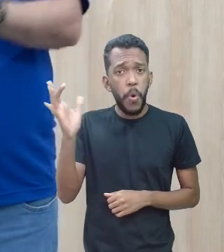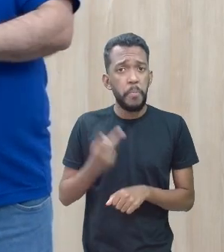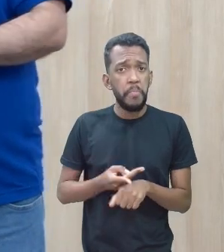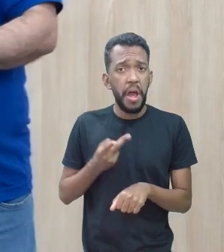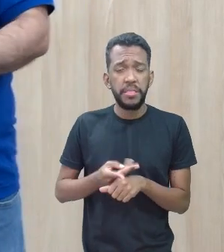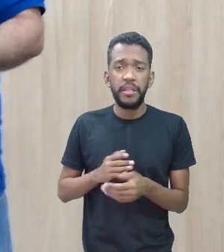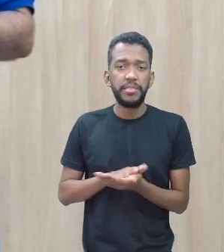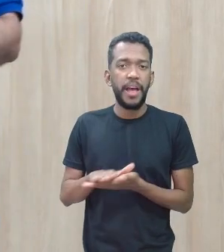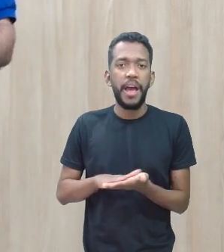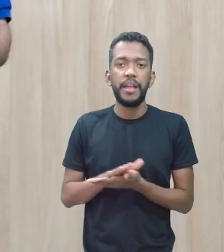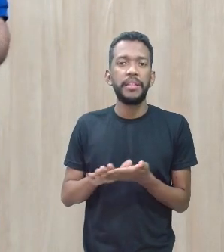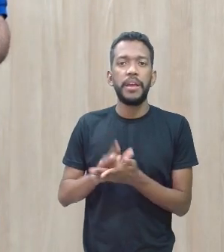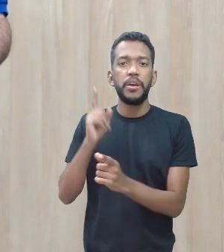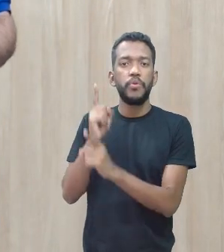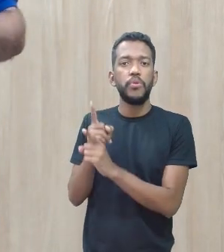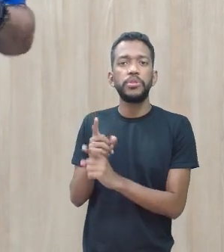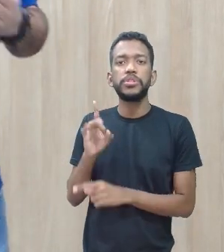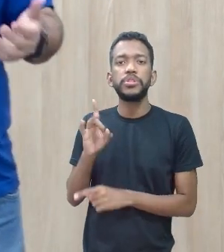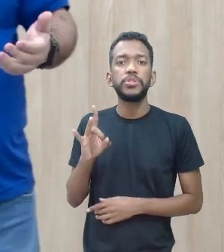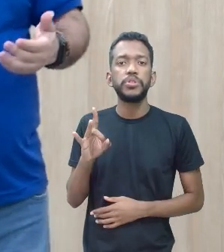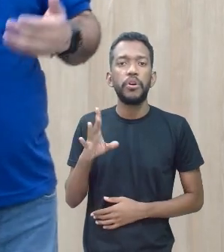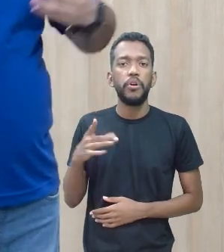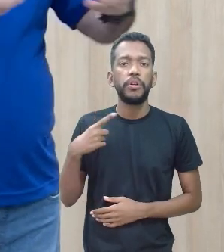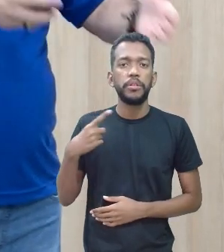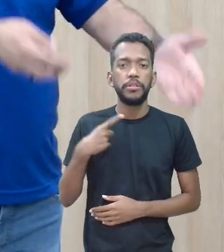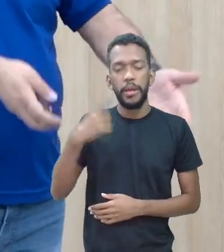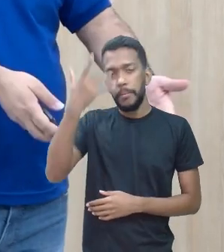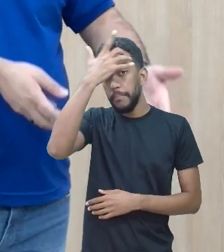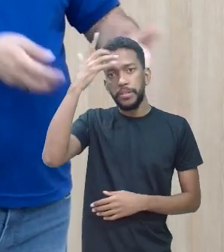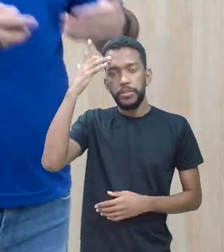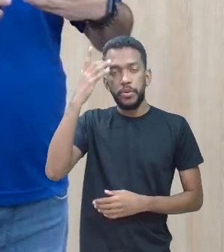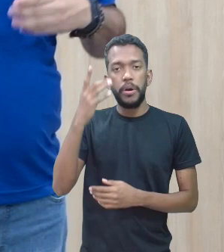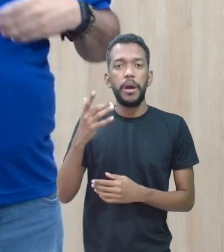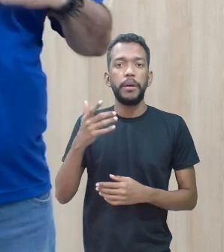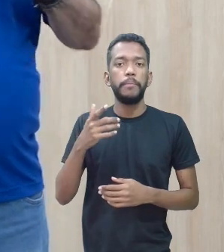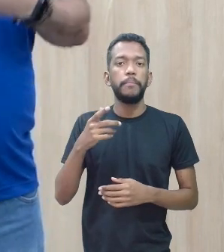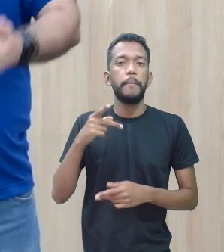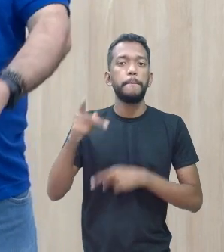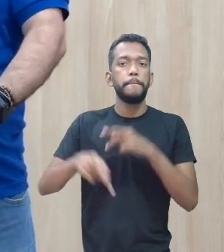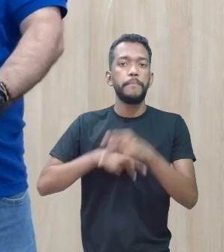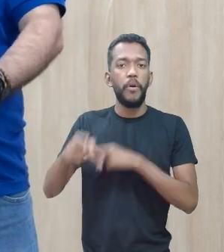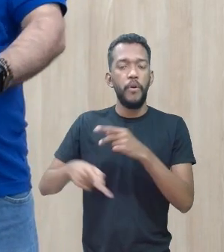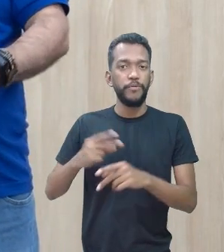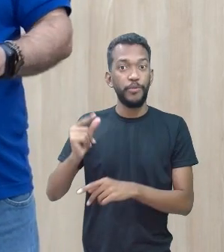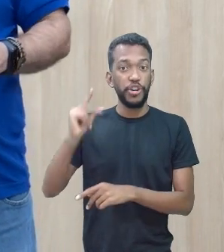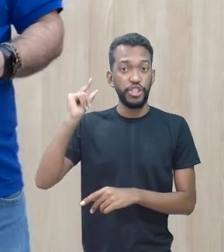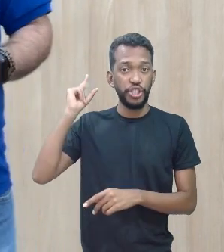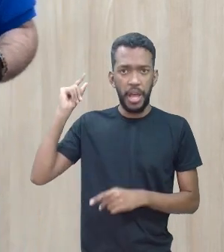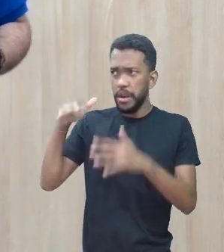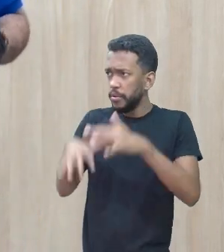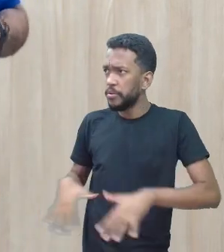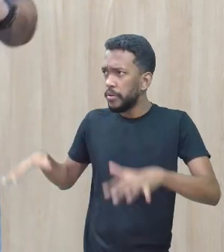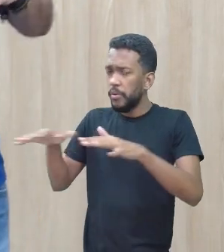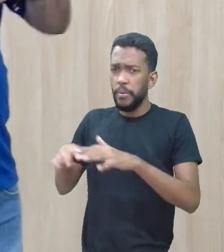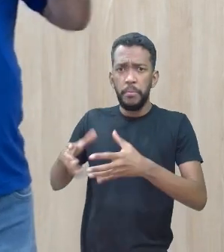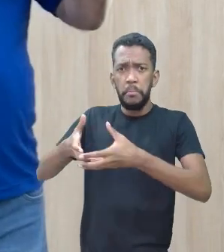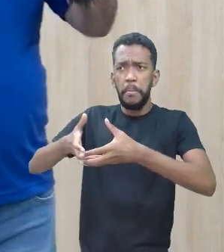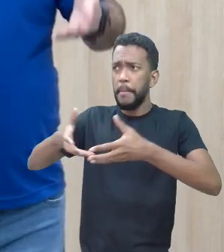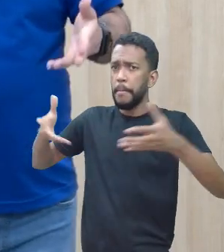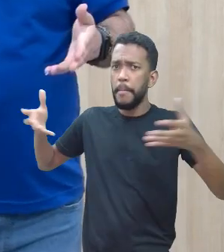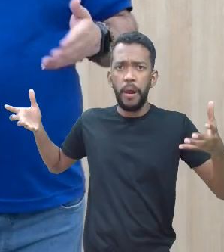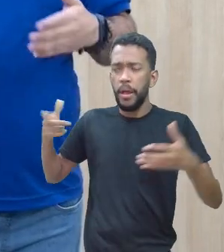vão encontrar apenas uma grande quantidade de nativos, né? De povos originários naquela região, que eles